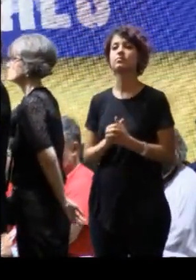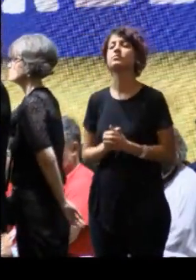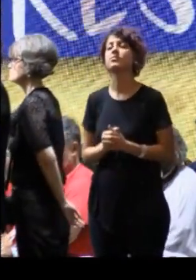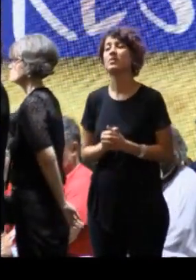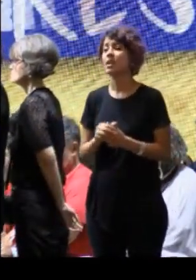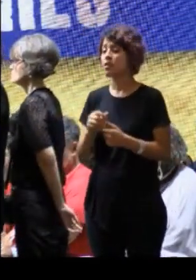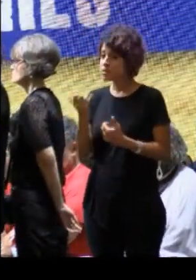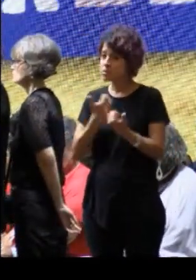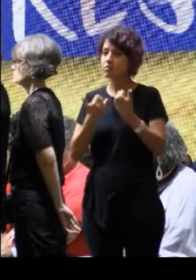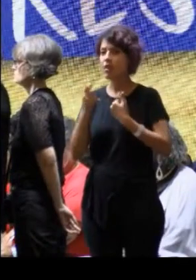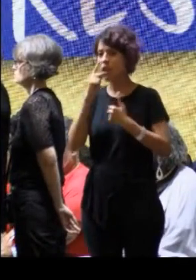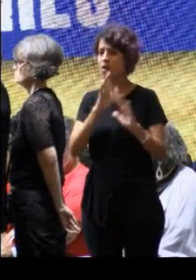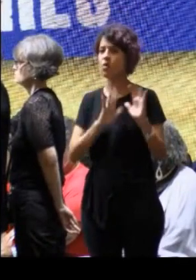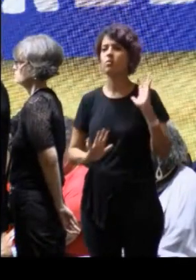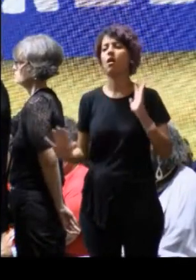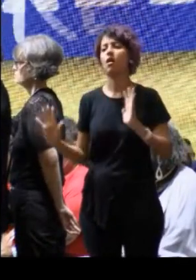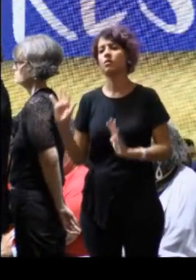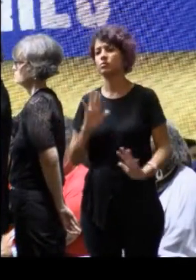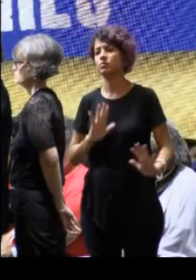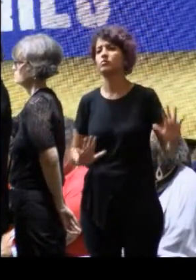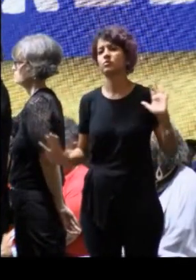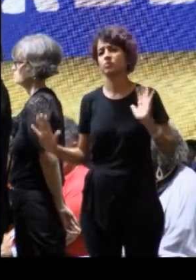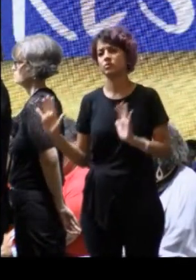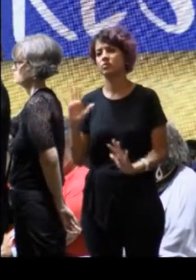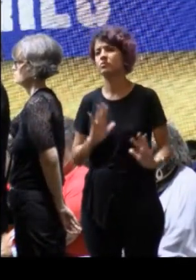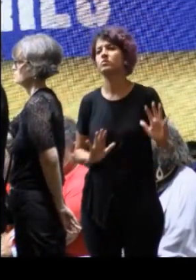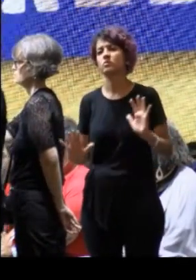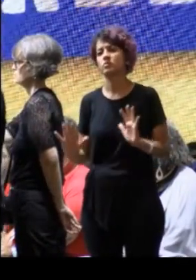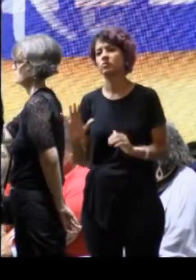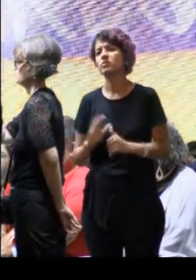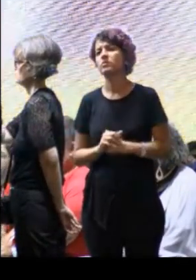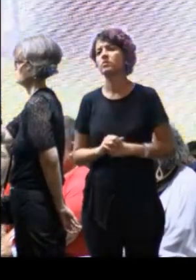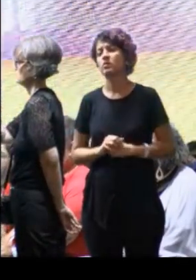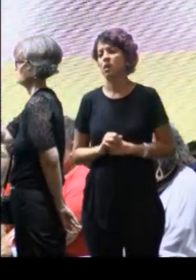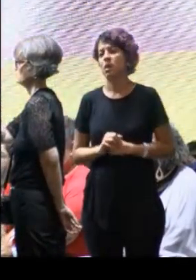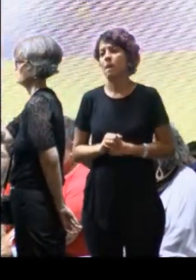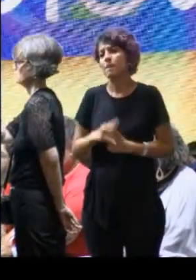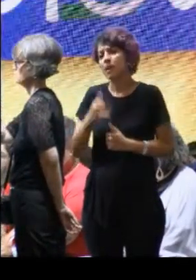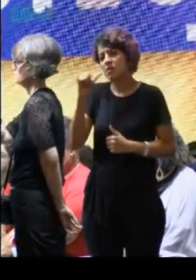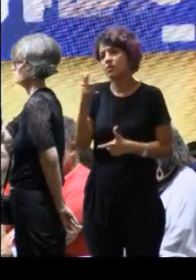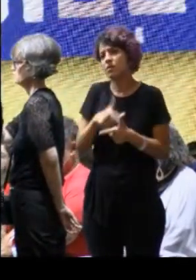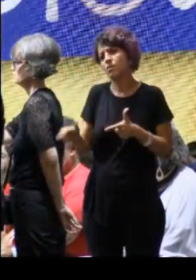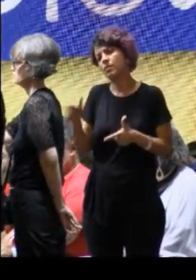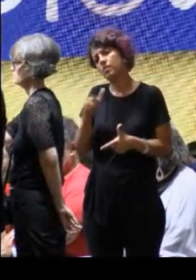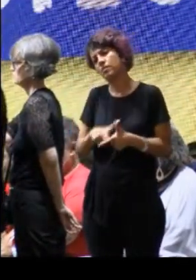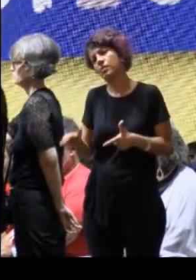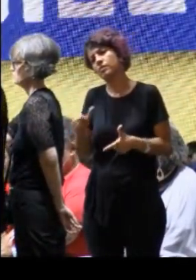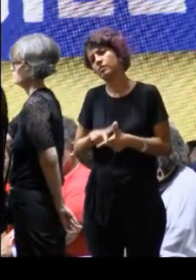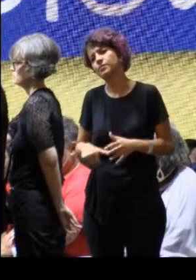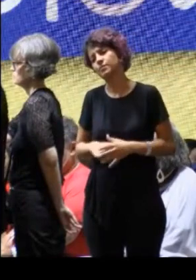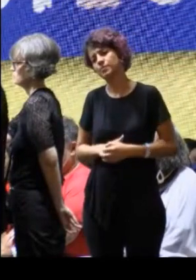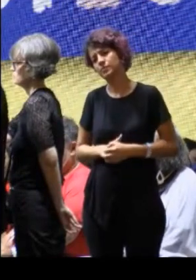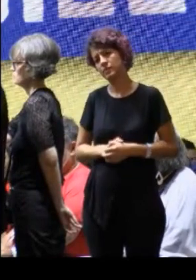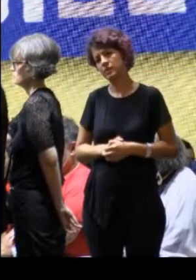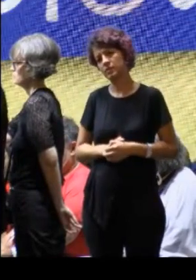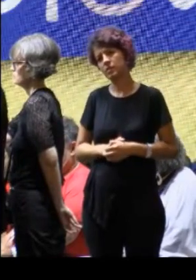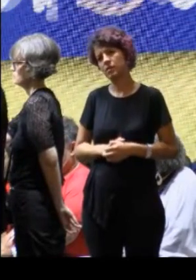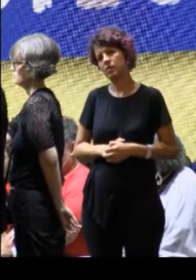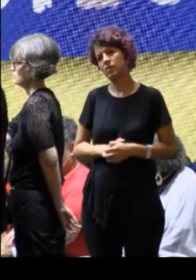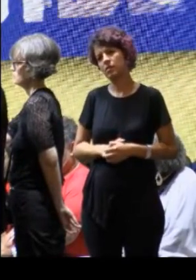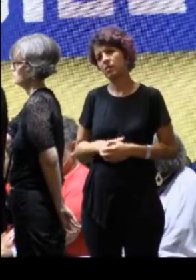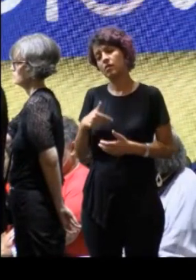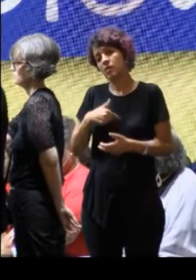cuidado de não polarizar para não criar problemas? Eu queria